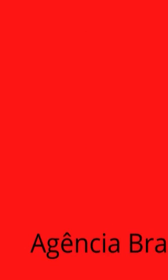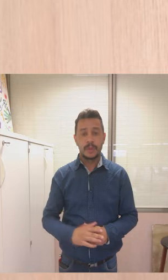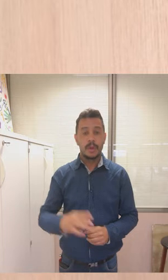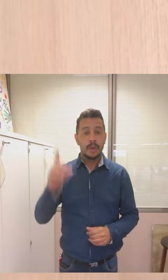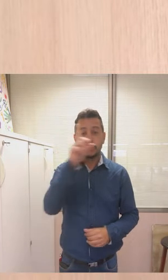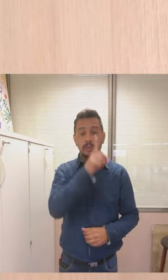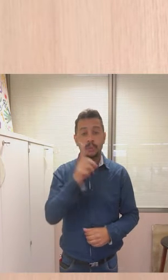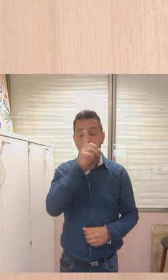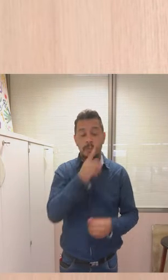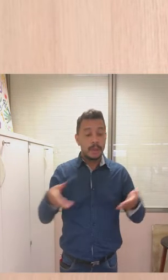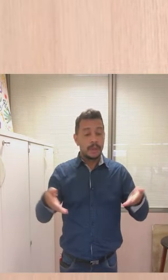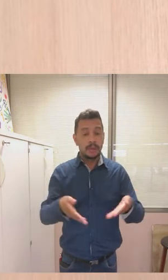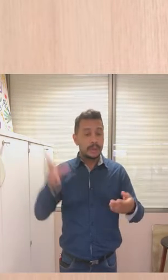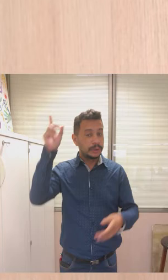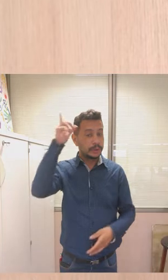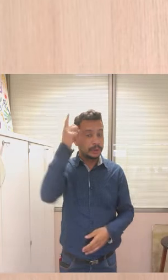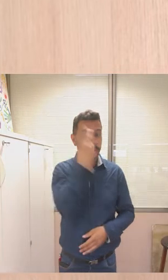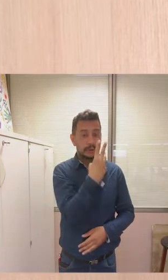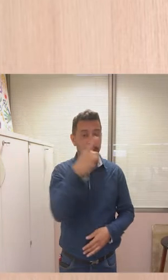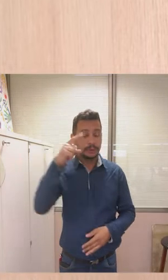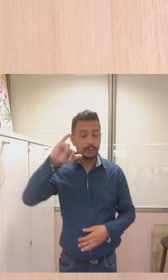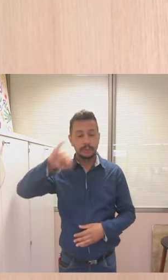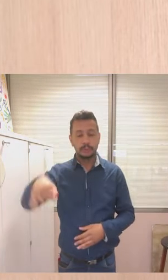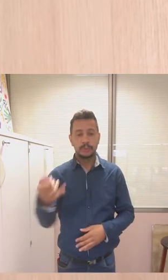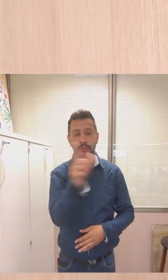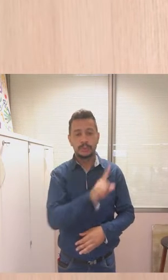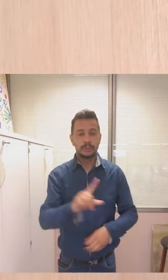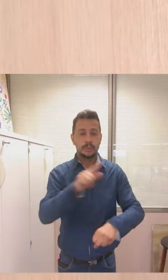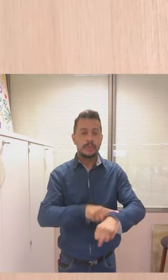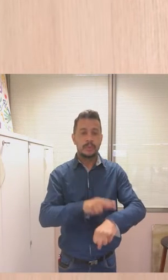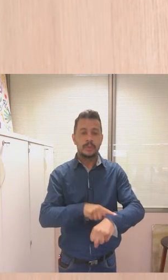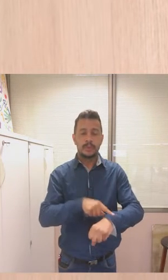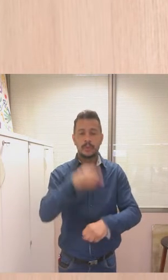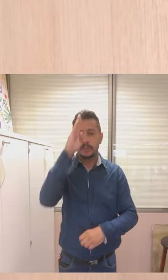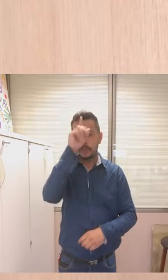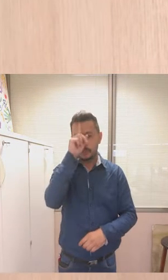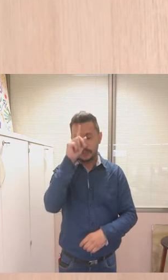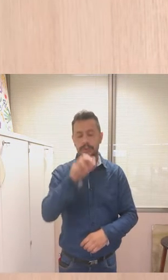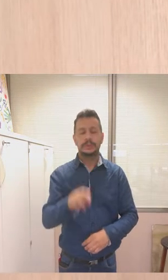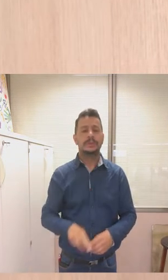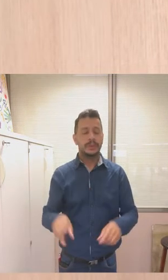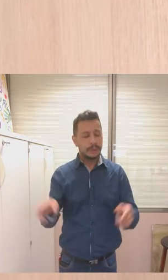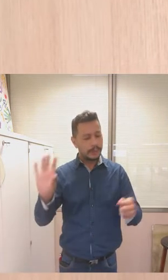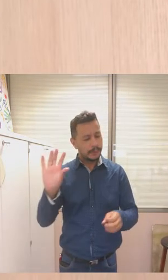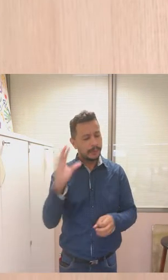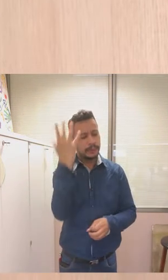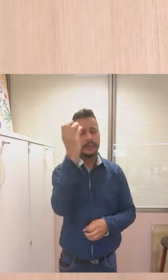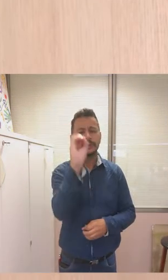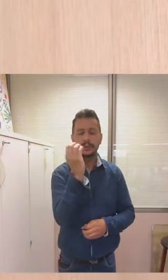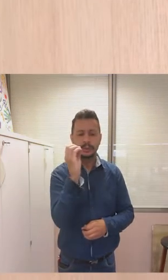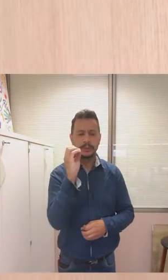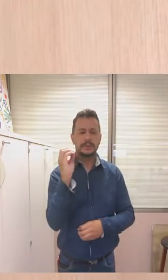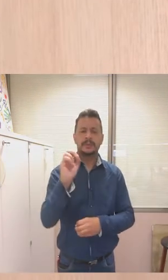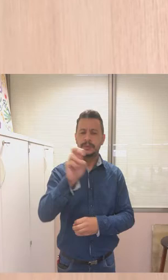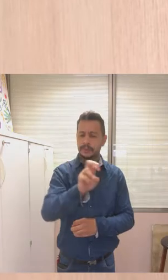e domingo agora dia 31 de julho a partir das 12 horas acontecem Osasco a quinta